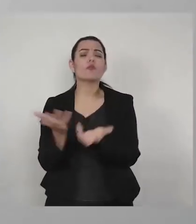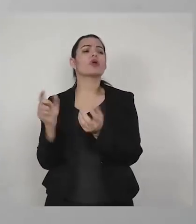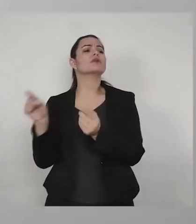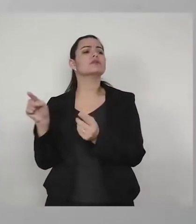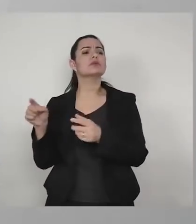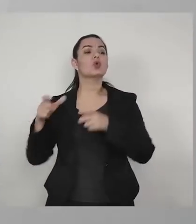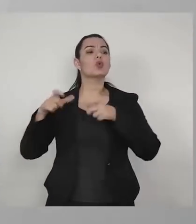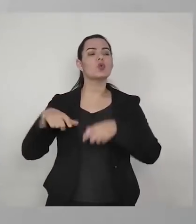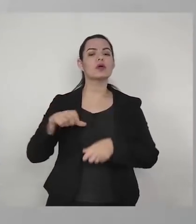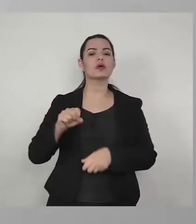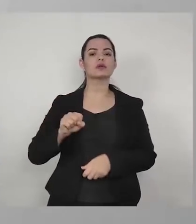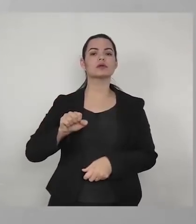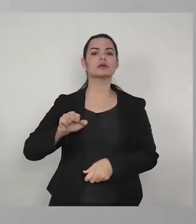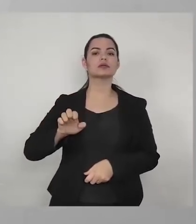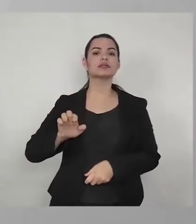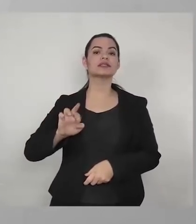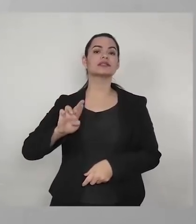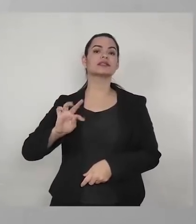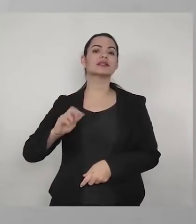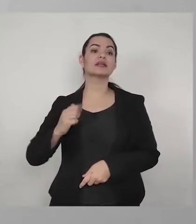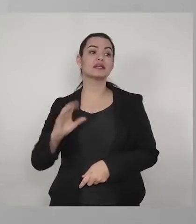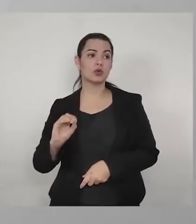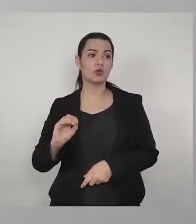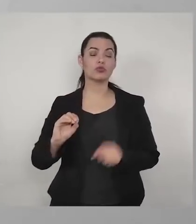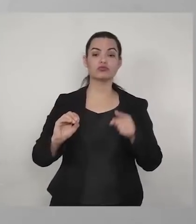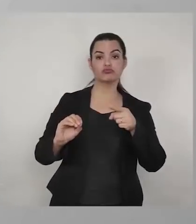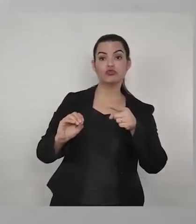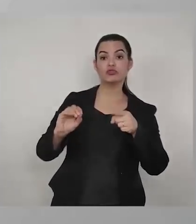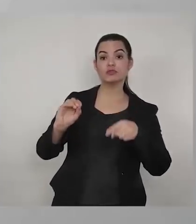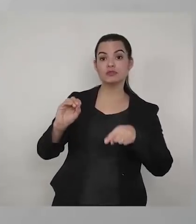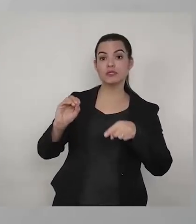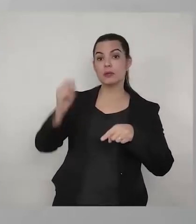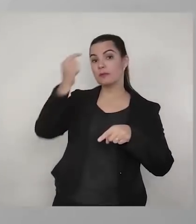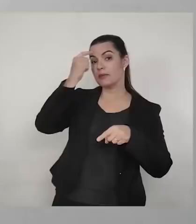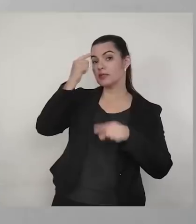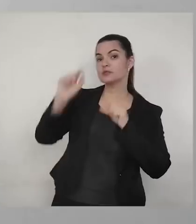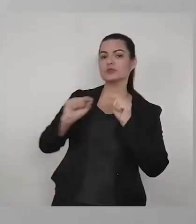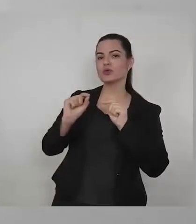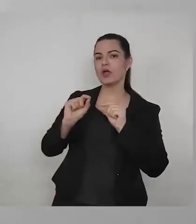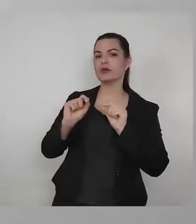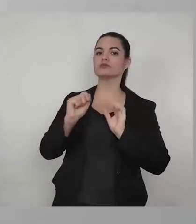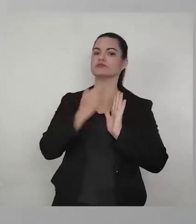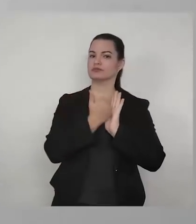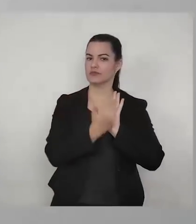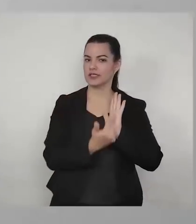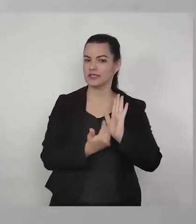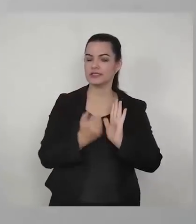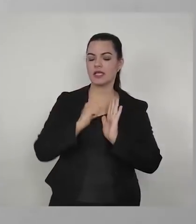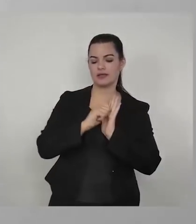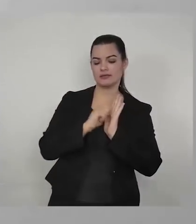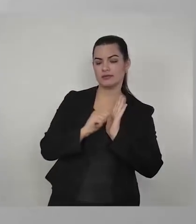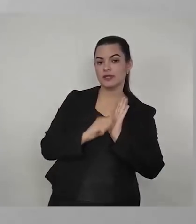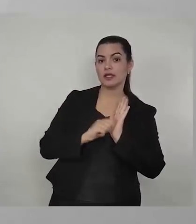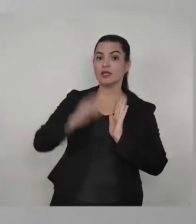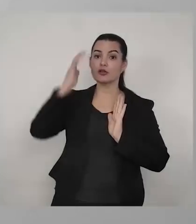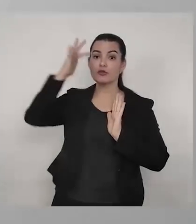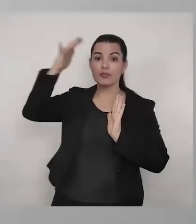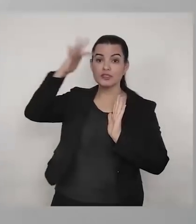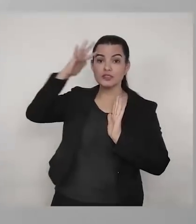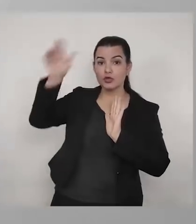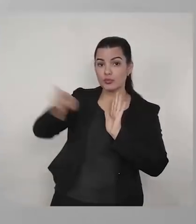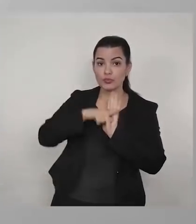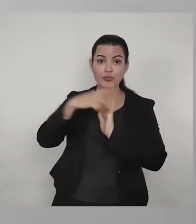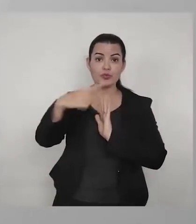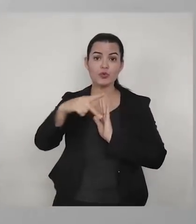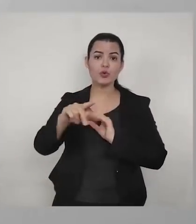respeito? Represente com um desenho as suas expectativas, a sua imaginação, o que você acha que